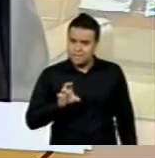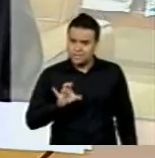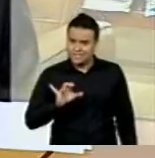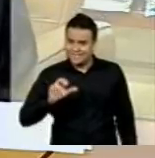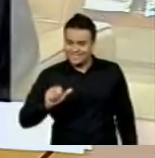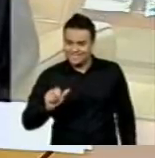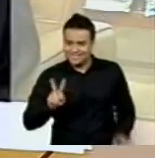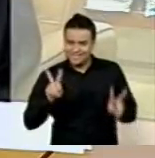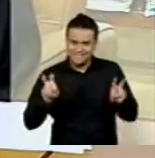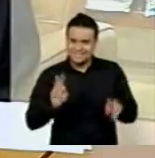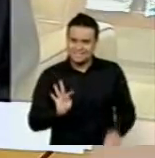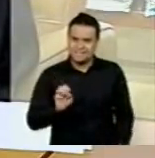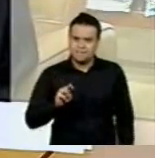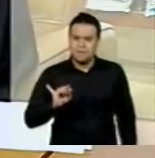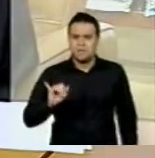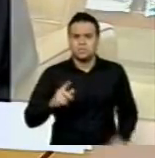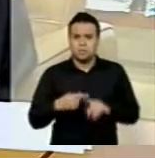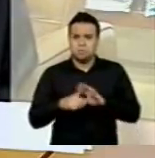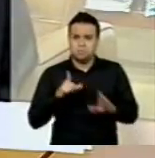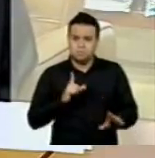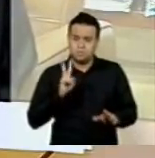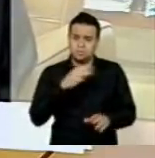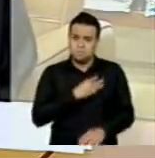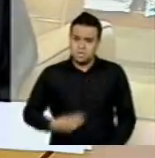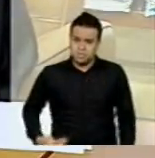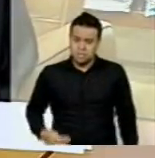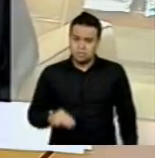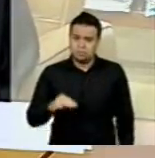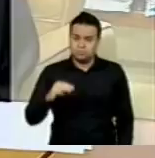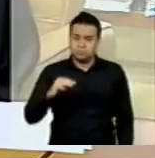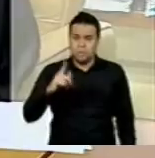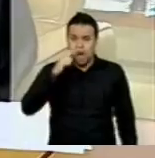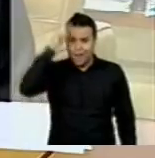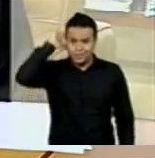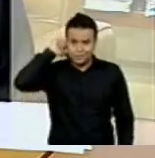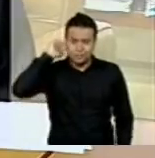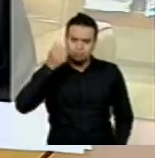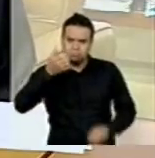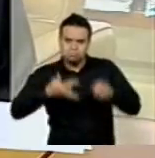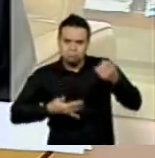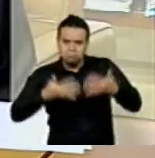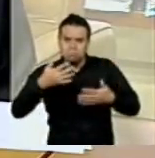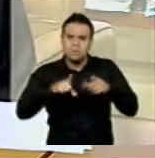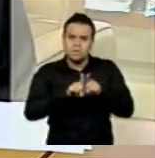a questão. Como demonstrou agora o próprio ministro Alexandre e ministro